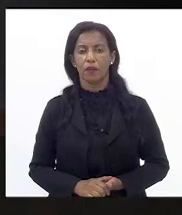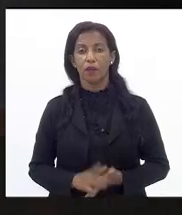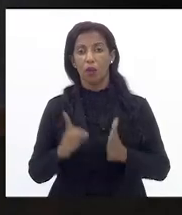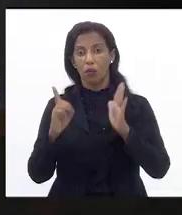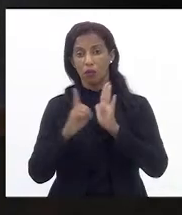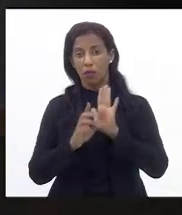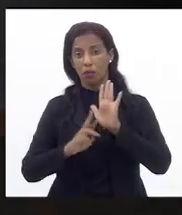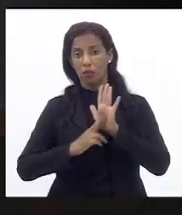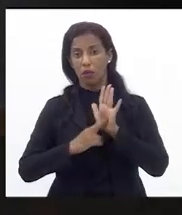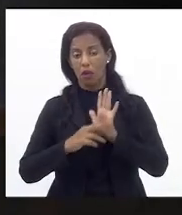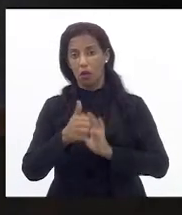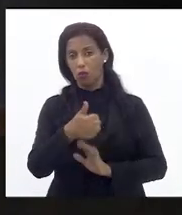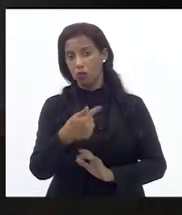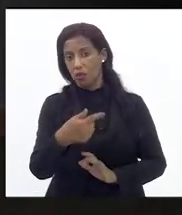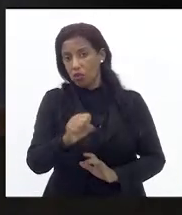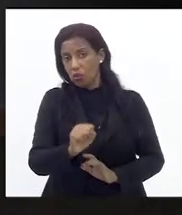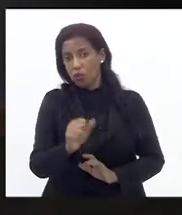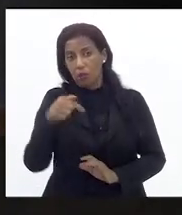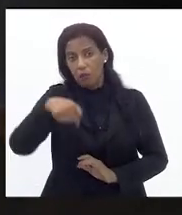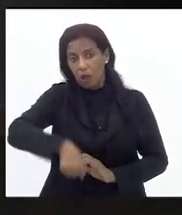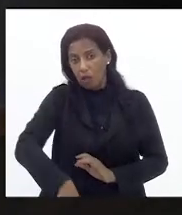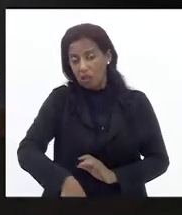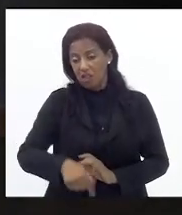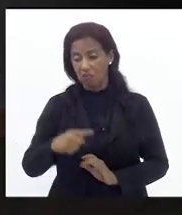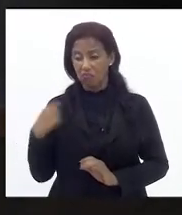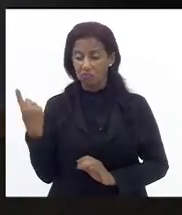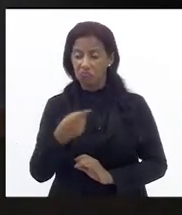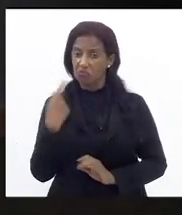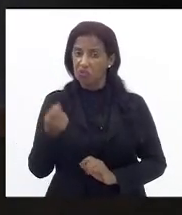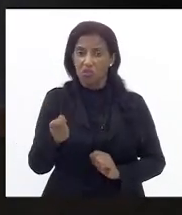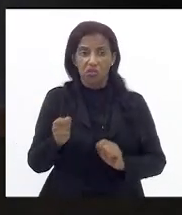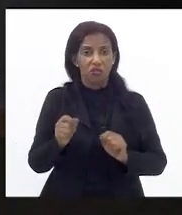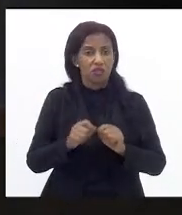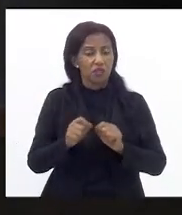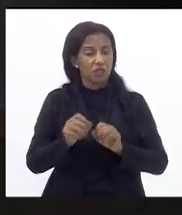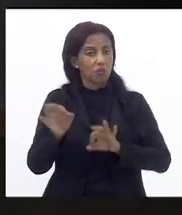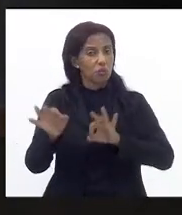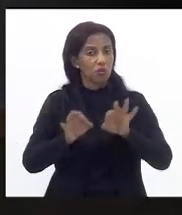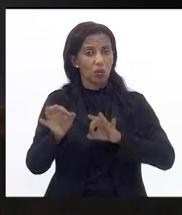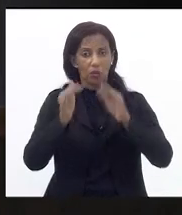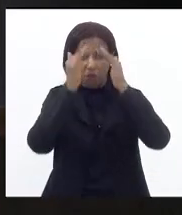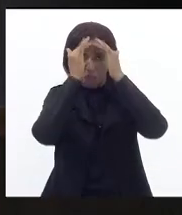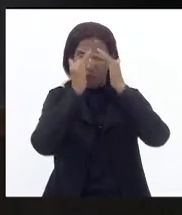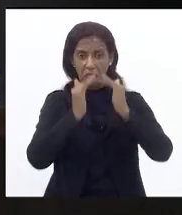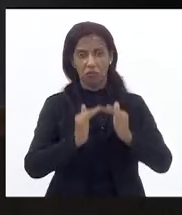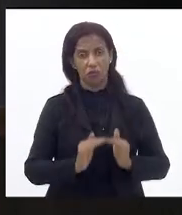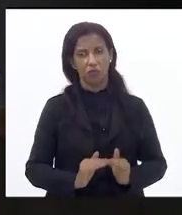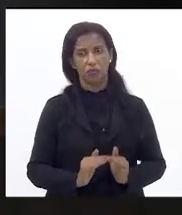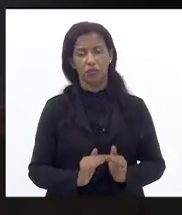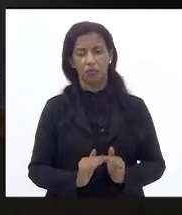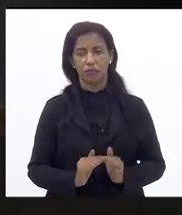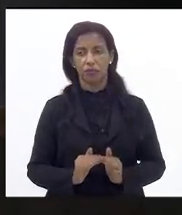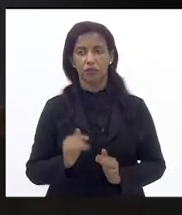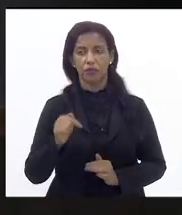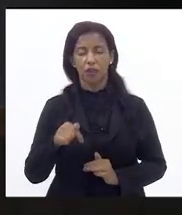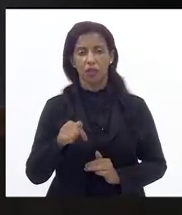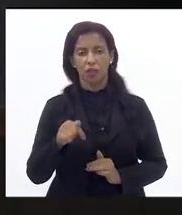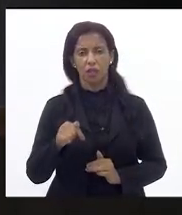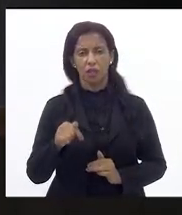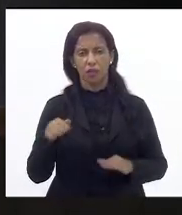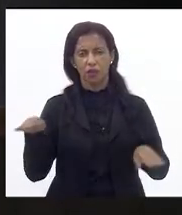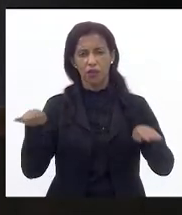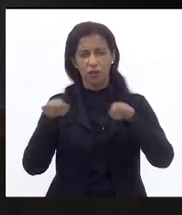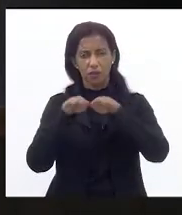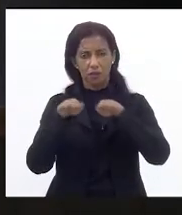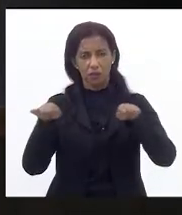regulamentou a 178 mas nós aqui fizemos aquilo que está estabelecido e submetemos aqui e foi nessa linha